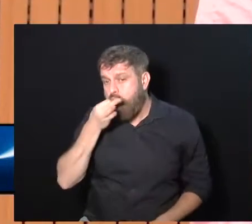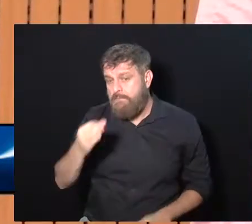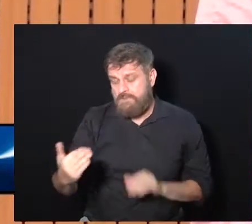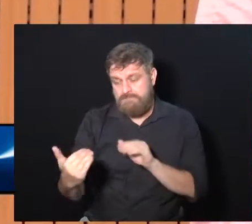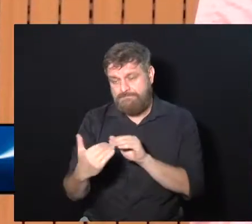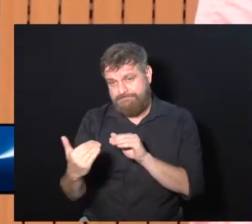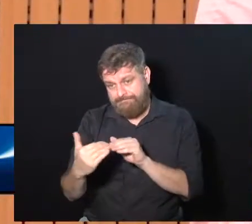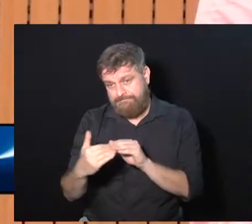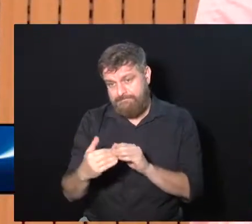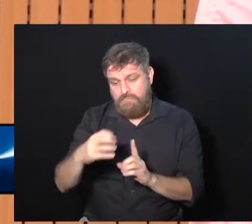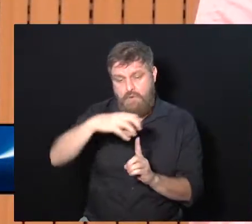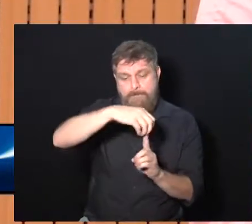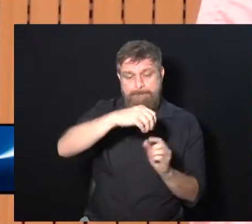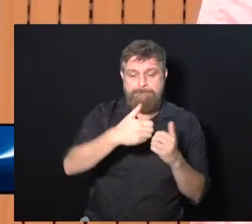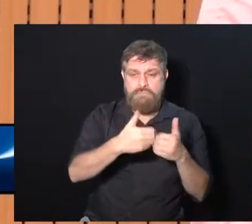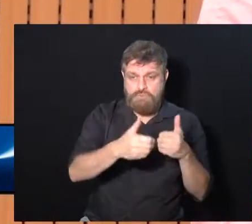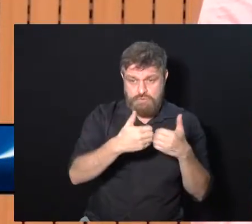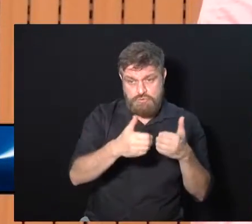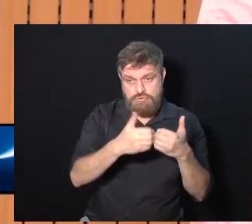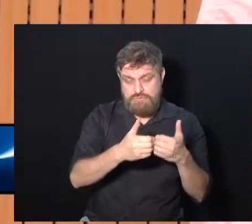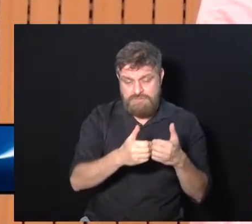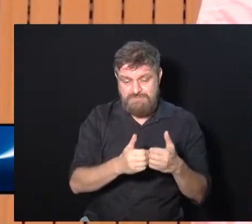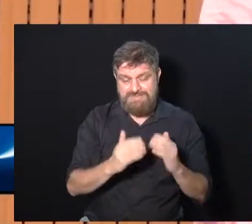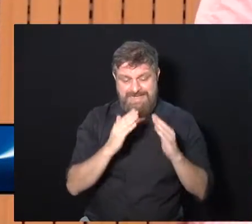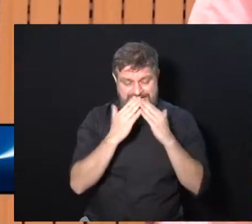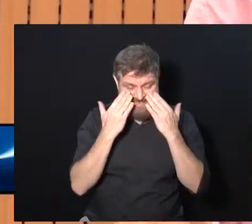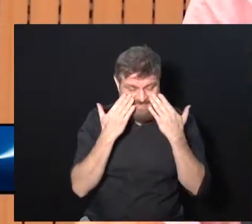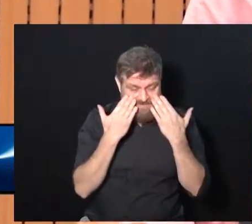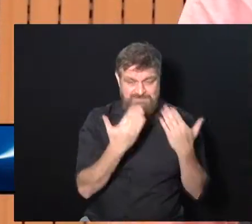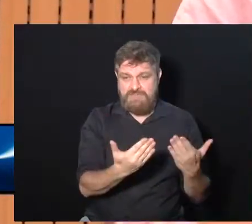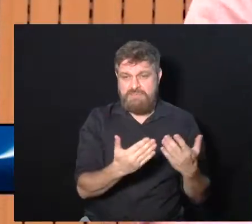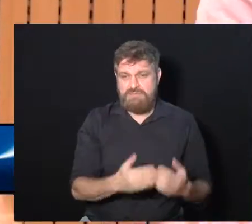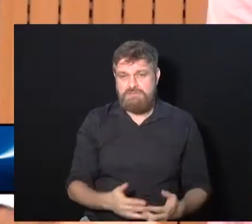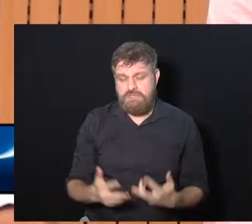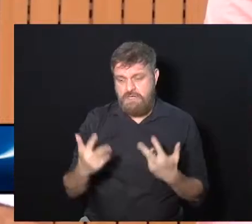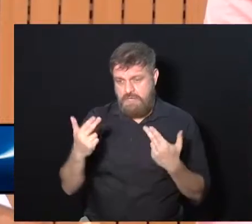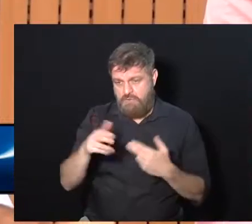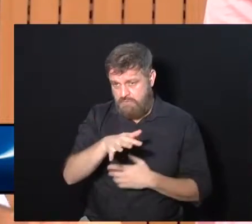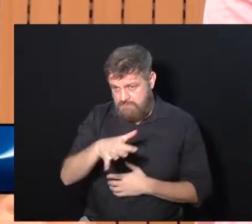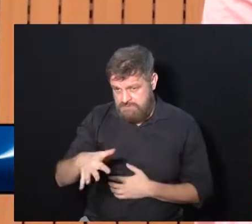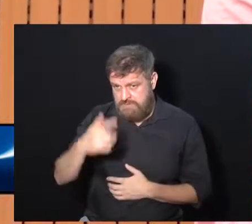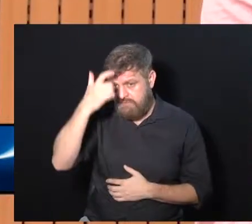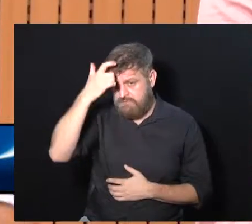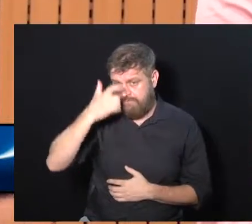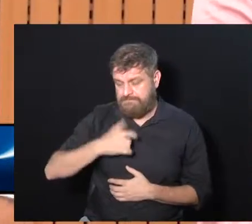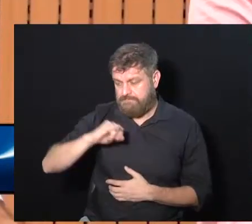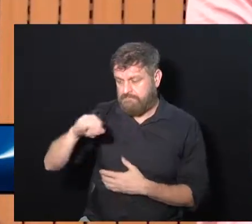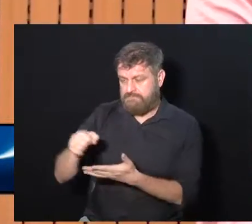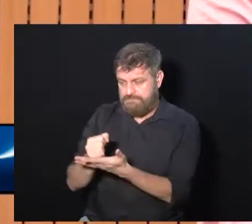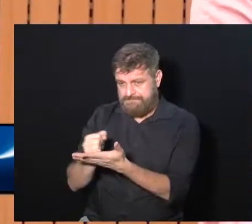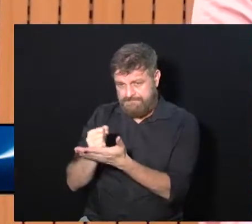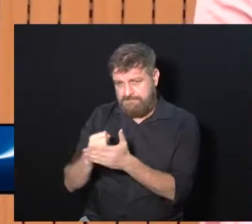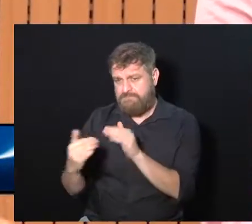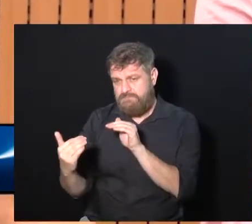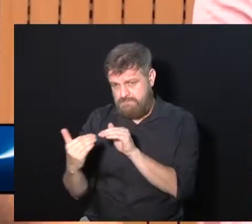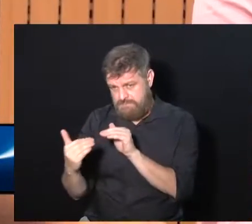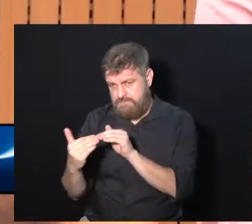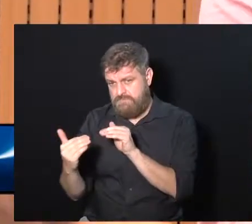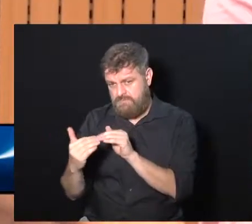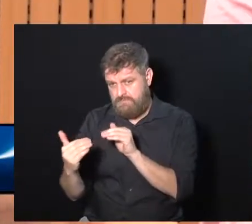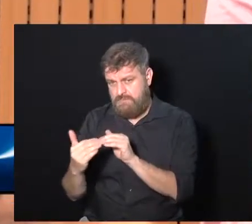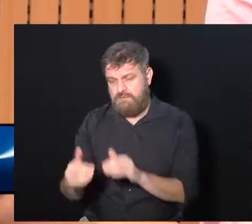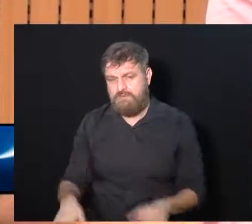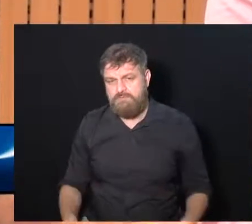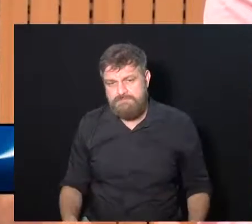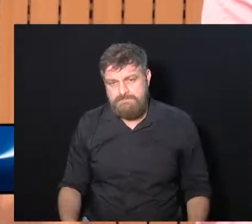transporte coletivo. Portanto, assim como o vereador Sidão Santos, eu acompanho o voto do relator, né, votando favorável